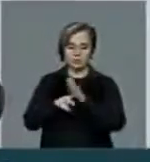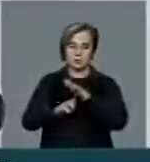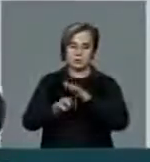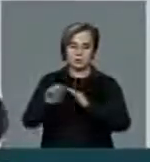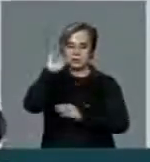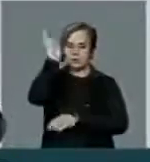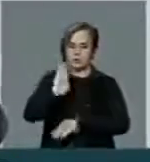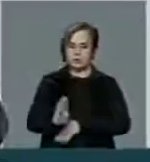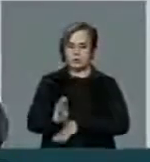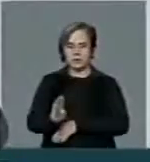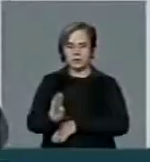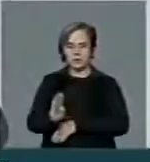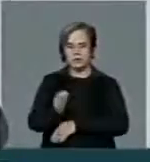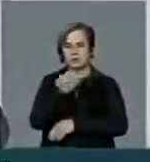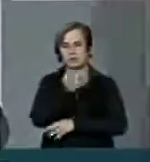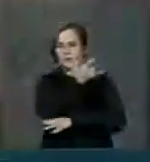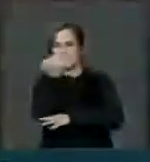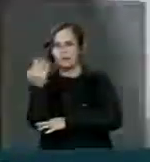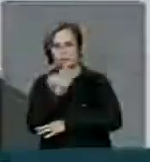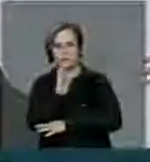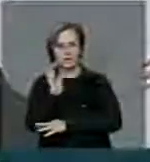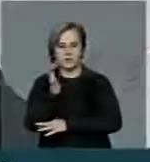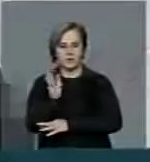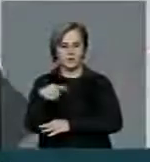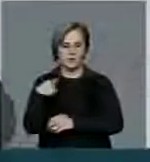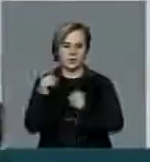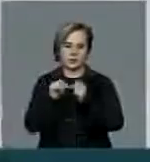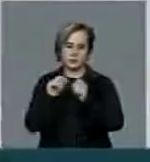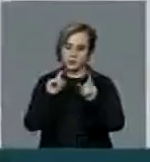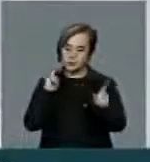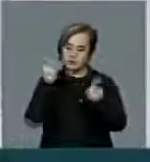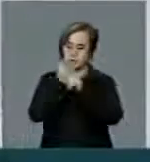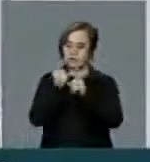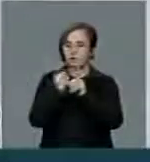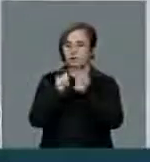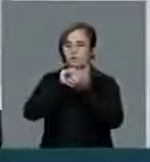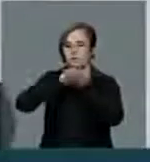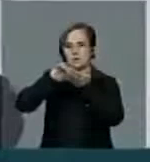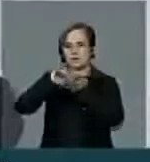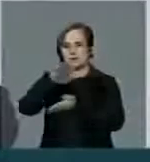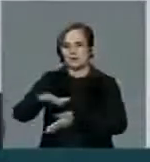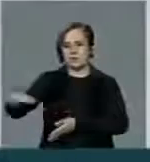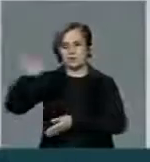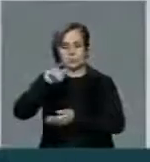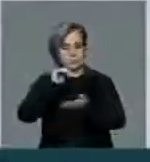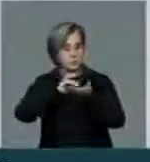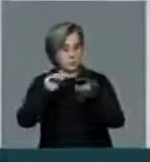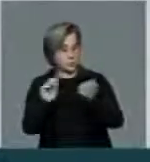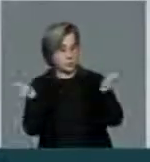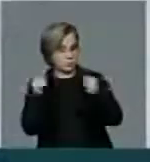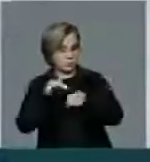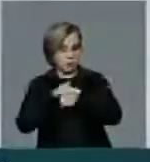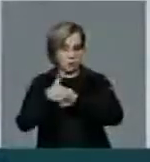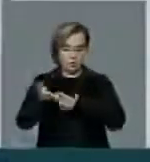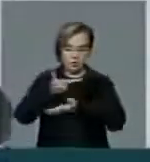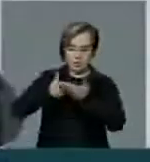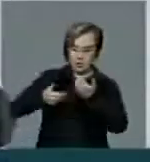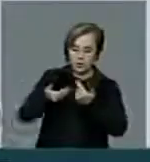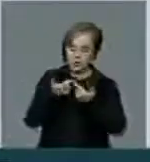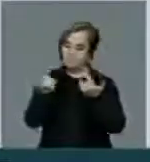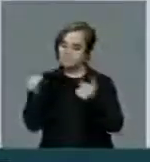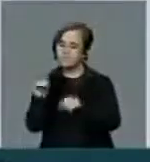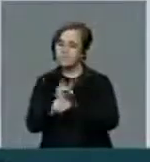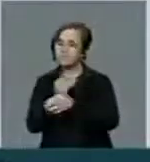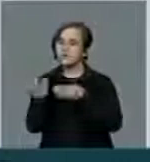Associação Brasileira de Entidades de Meio Ambiente, a ABEMA, que a gente possa fazer um encontro dos secretários. E os secretários possam dialogar sobre essa estratégia, como é que